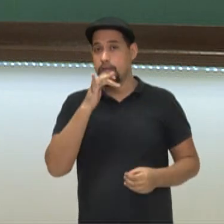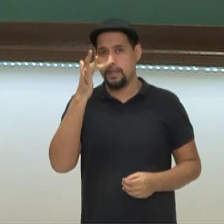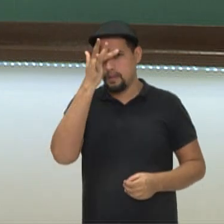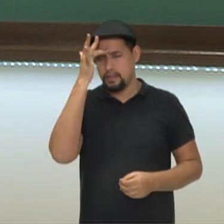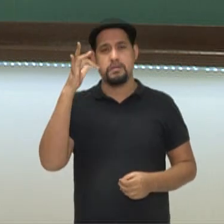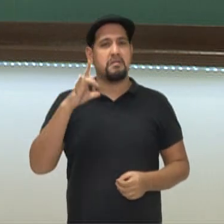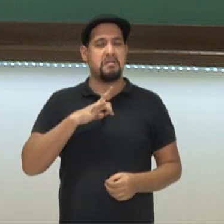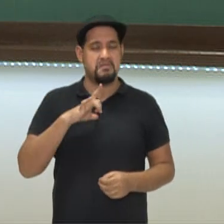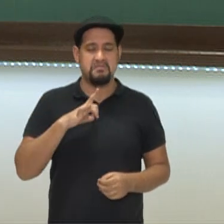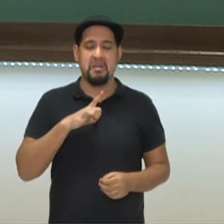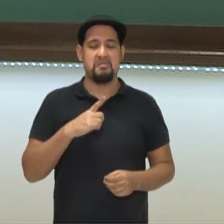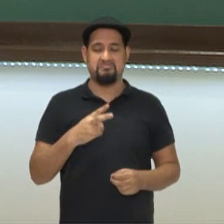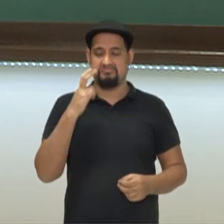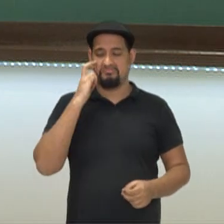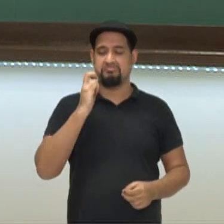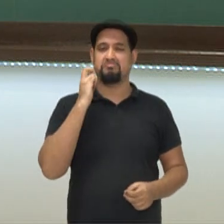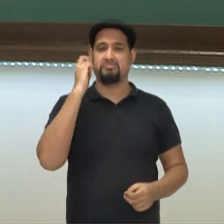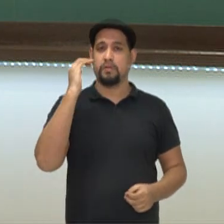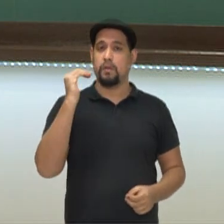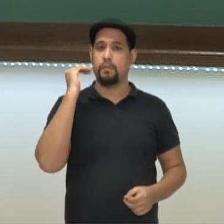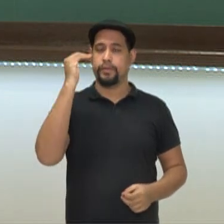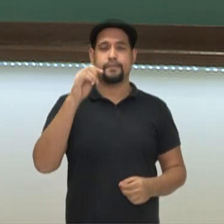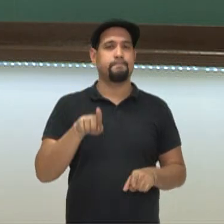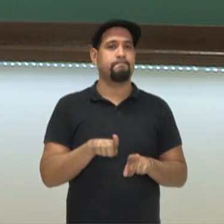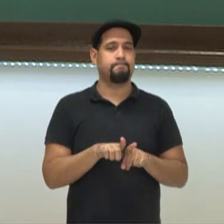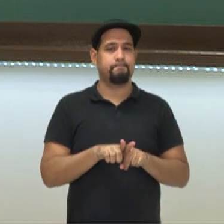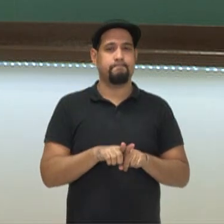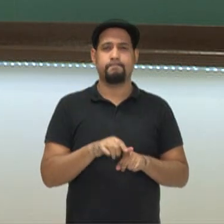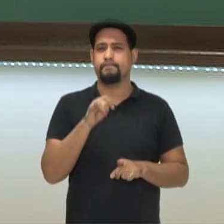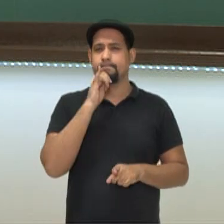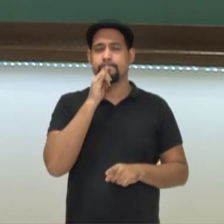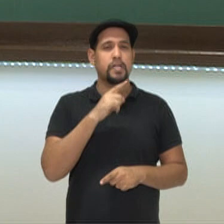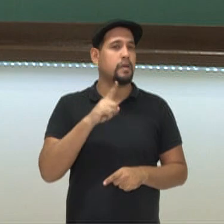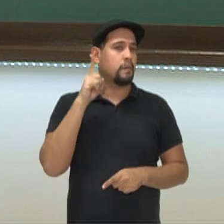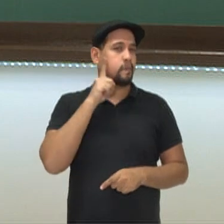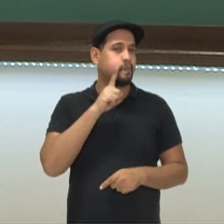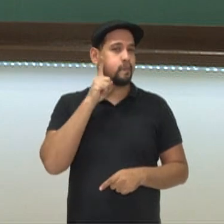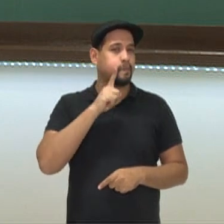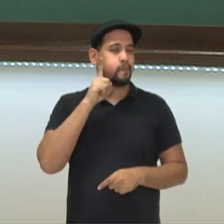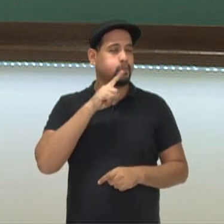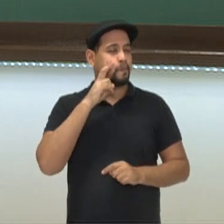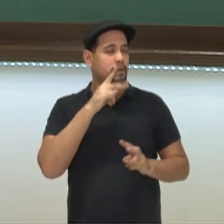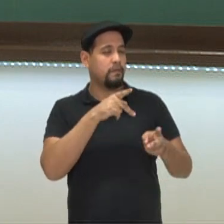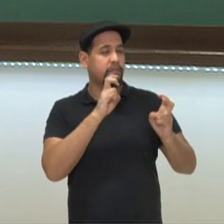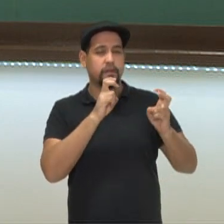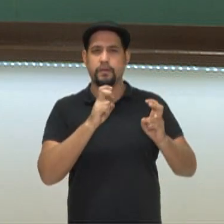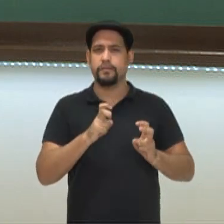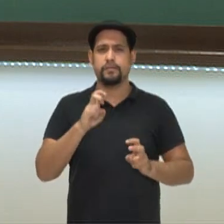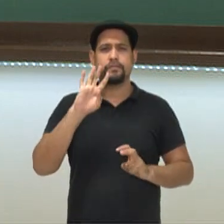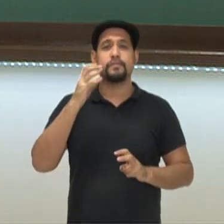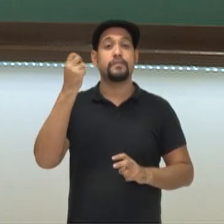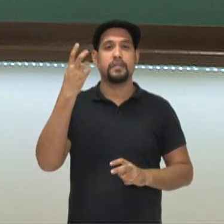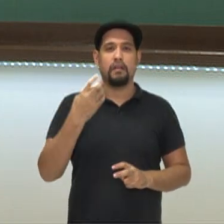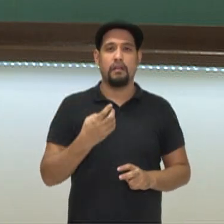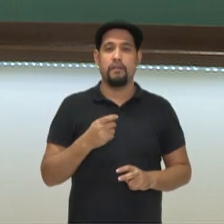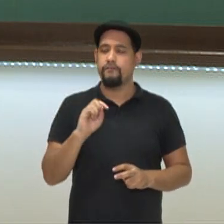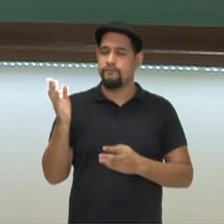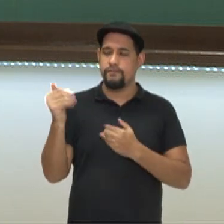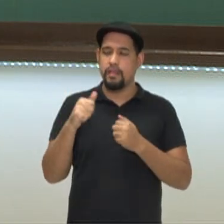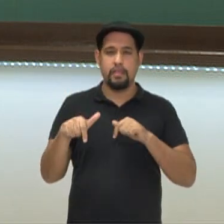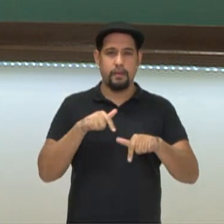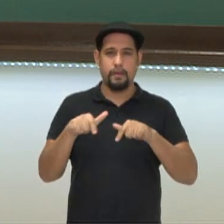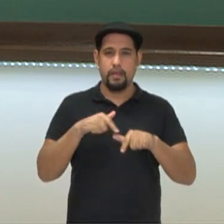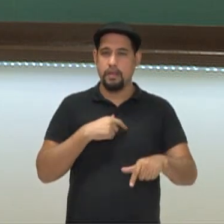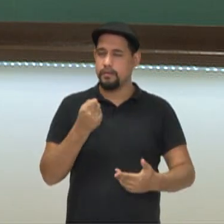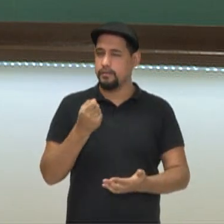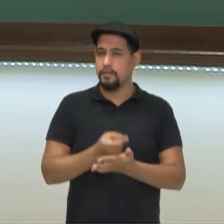alta habilidade e vamos supor que os Estados Unidos viu aquela alta habilidade. O que eles falam? Ó, vem trabalhar aqui, a gente